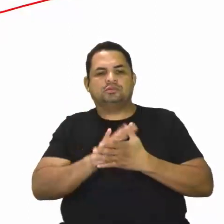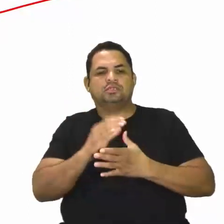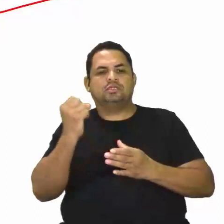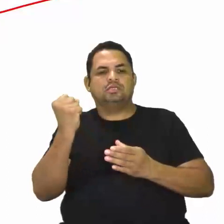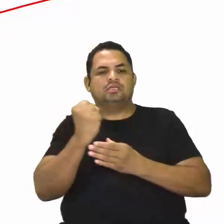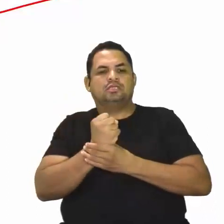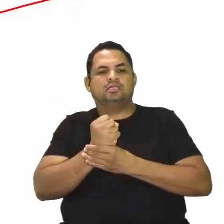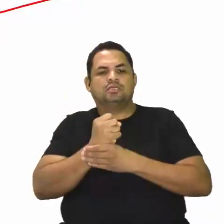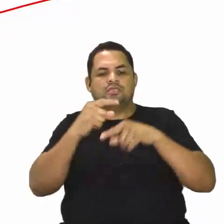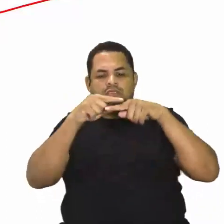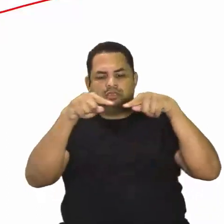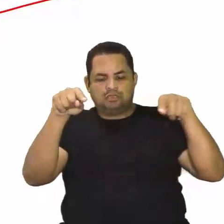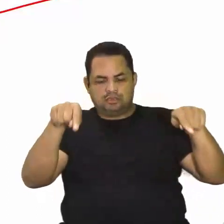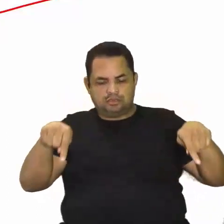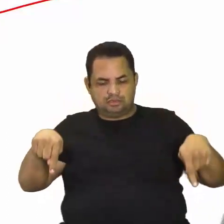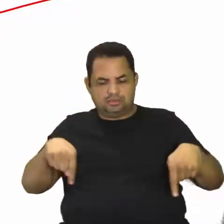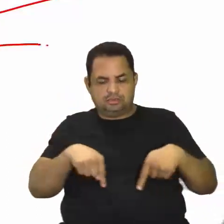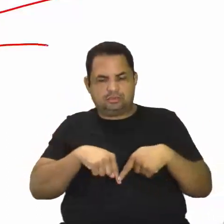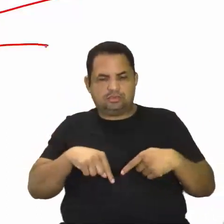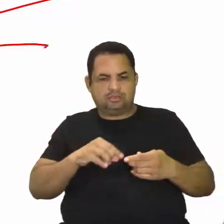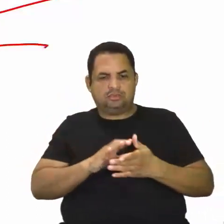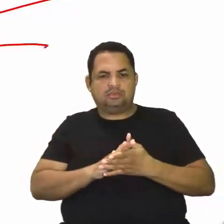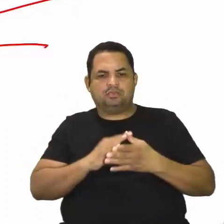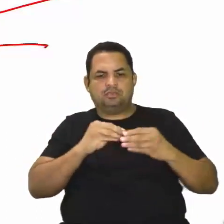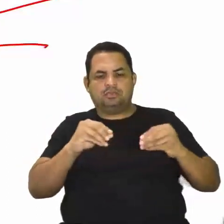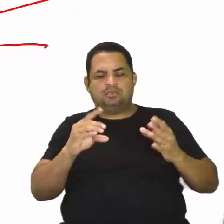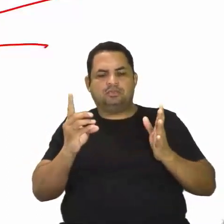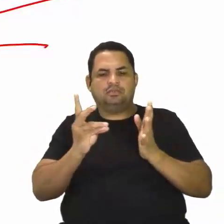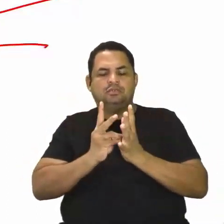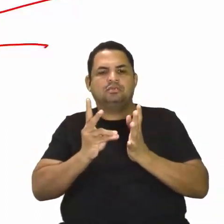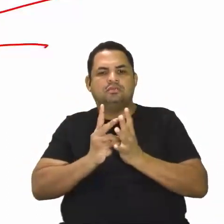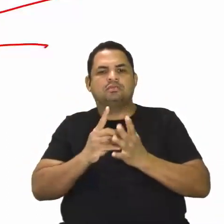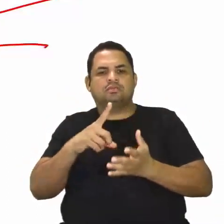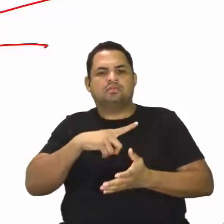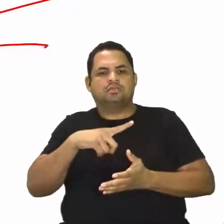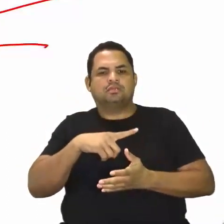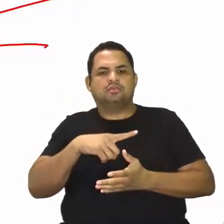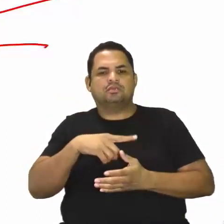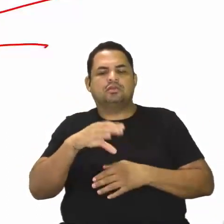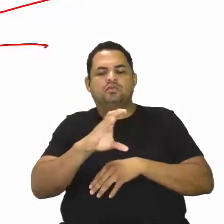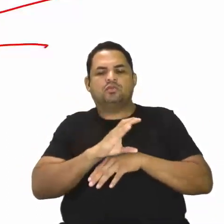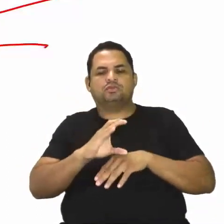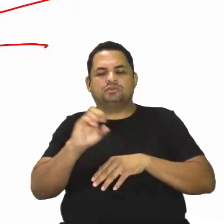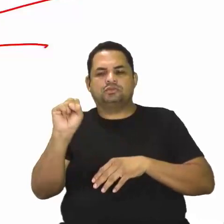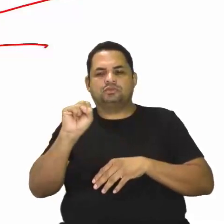Garantia da demarcação de terras indígenas tem na Constituição de 88?